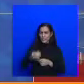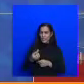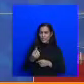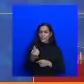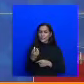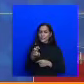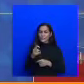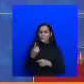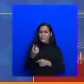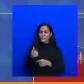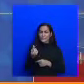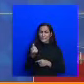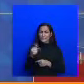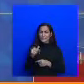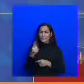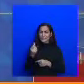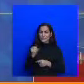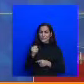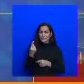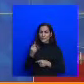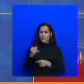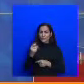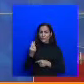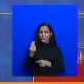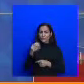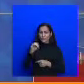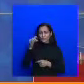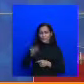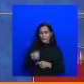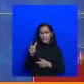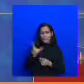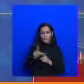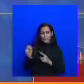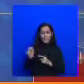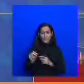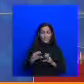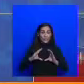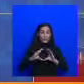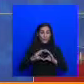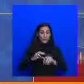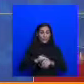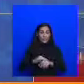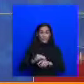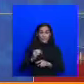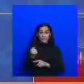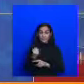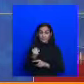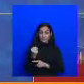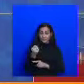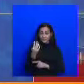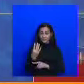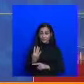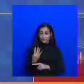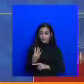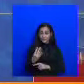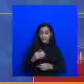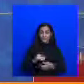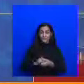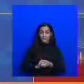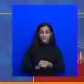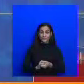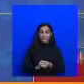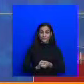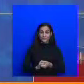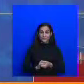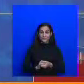16, 17, 18, 19 ou 20 números. Bola marrom 84. Marrom